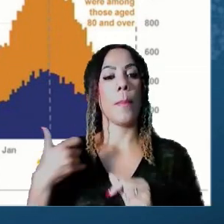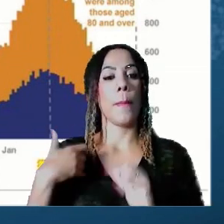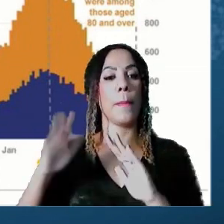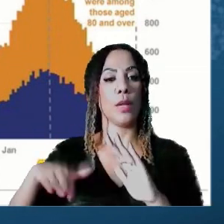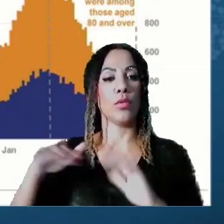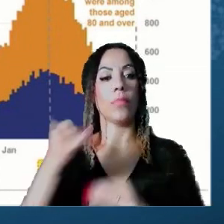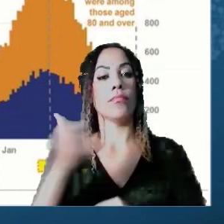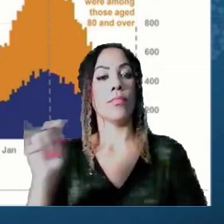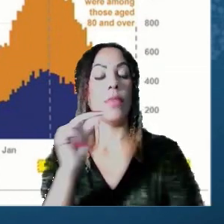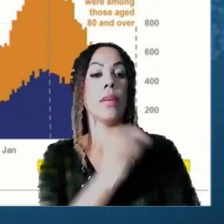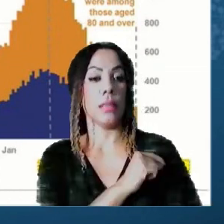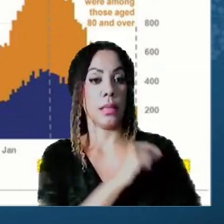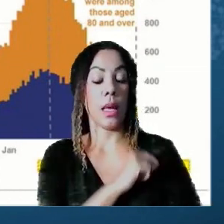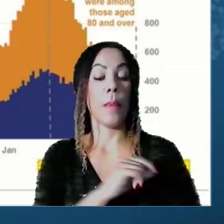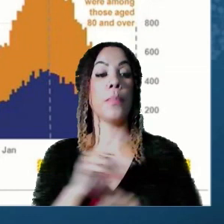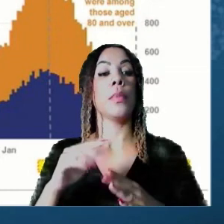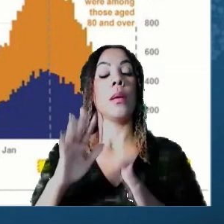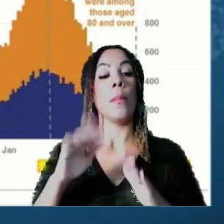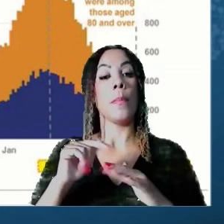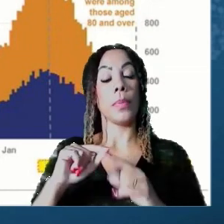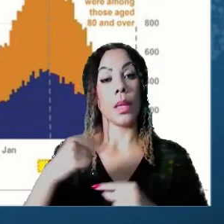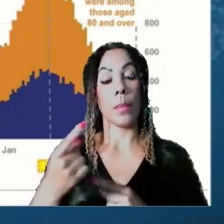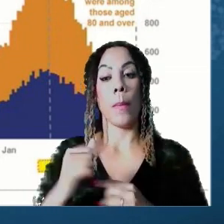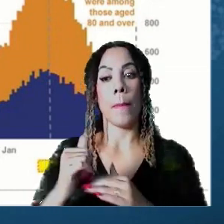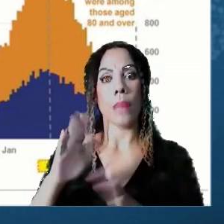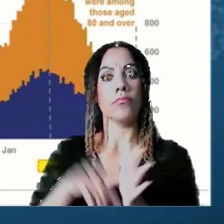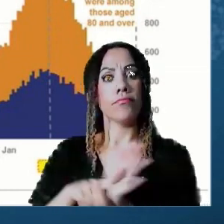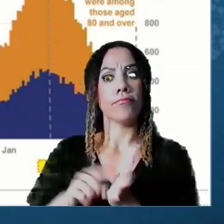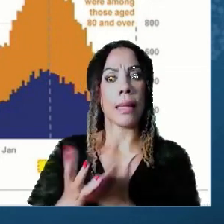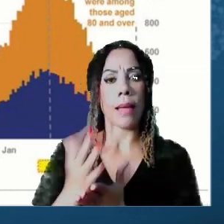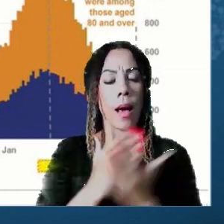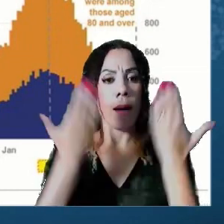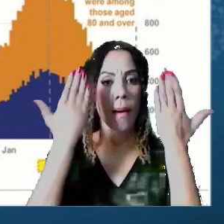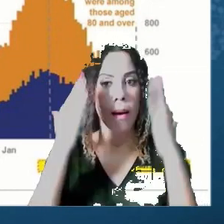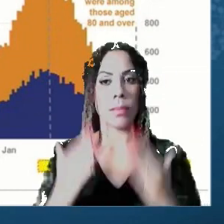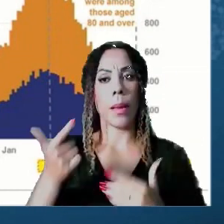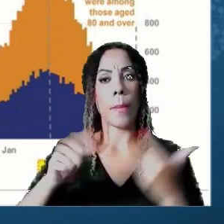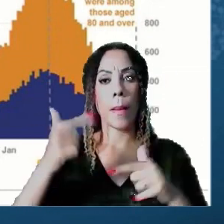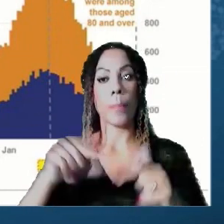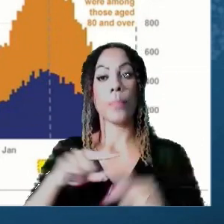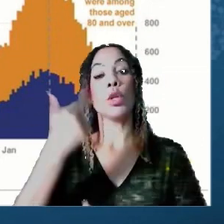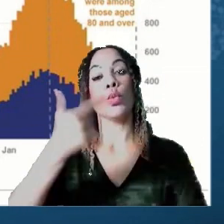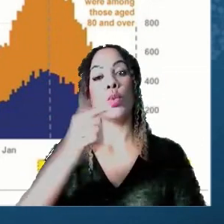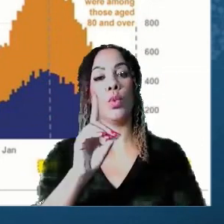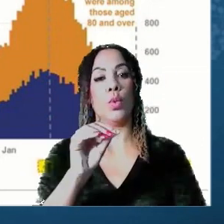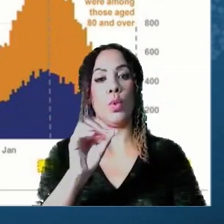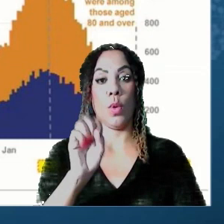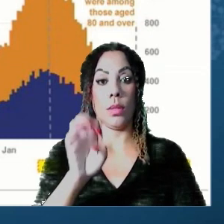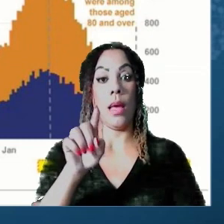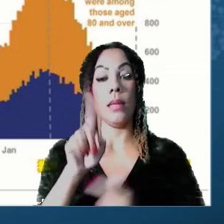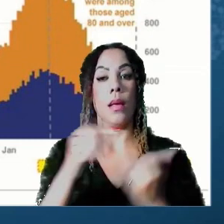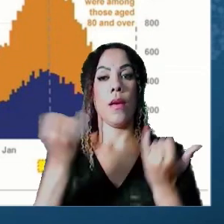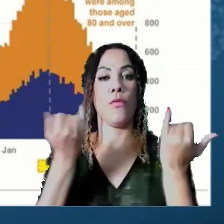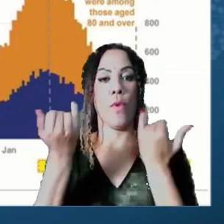sido vacinados. Mais dados foram analisados, passamos da segunda dose. Essa foi a informação que nós